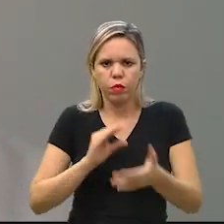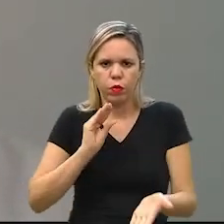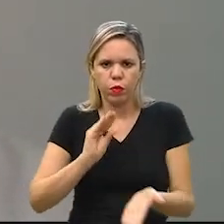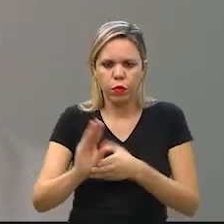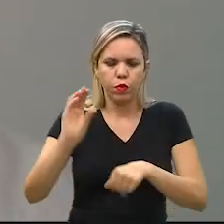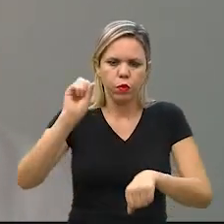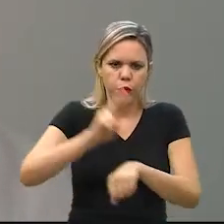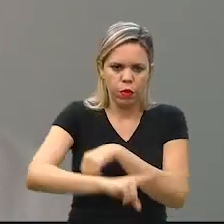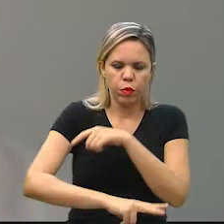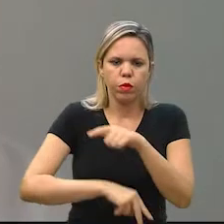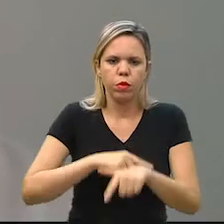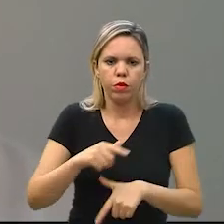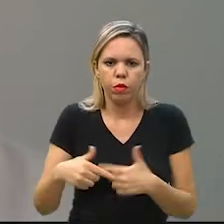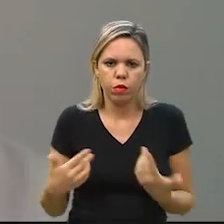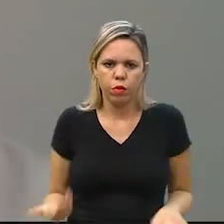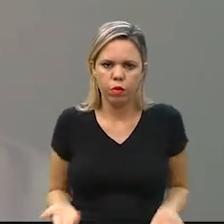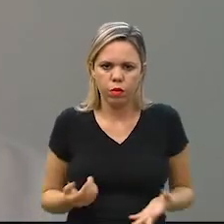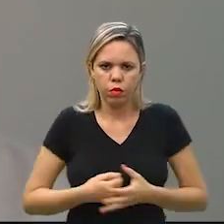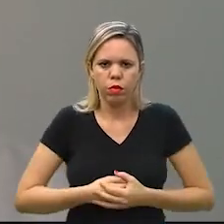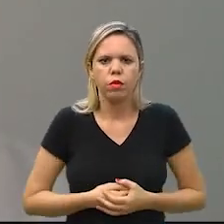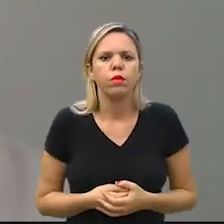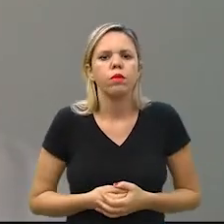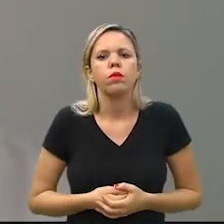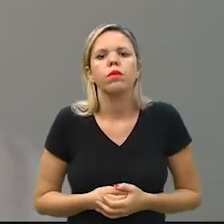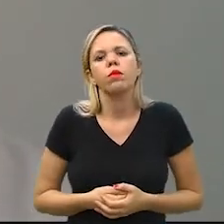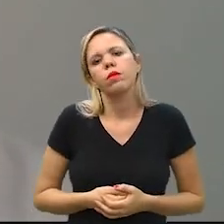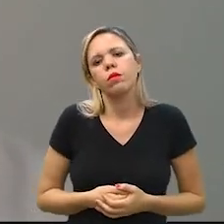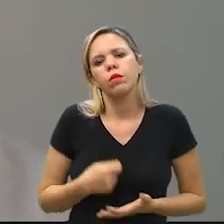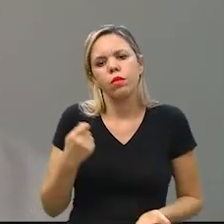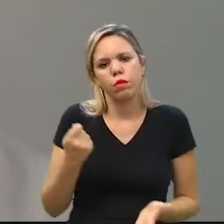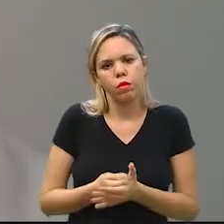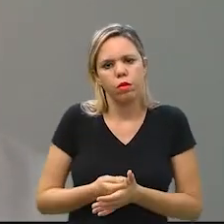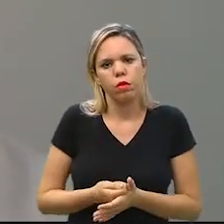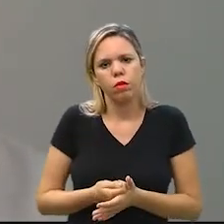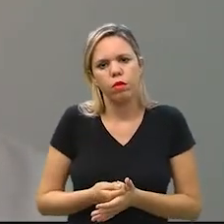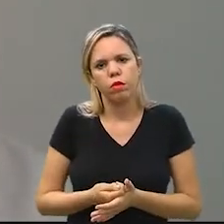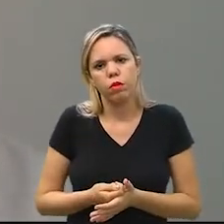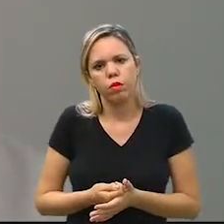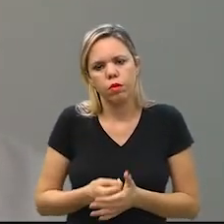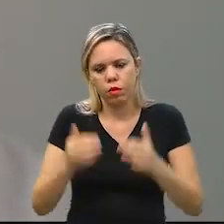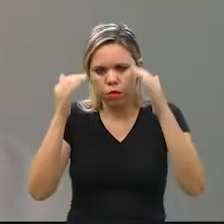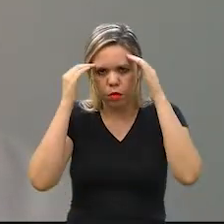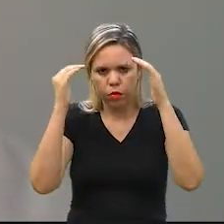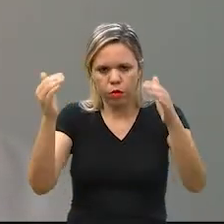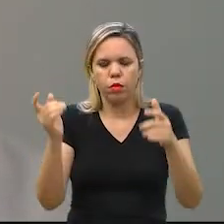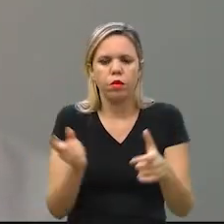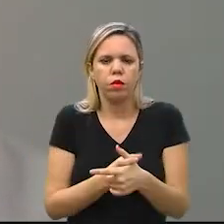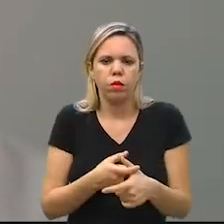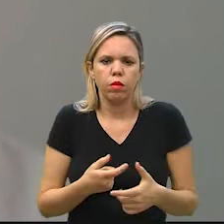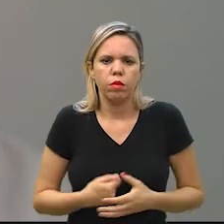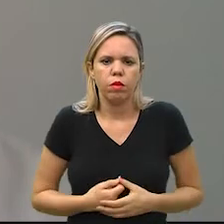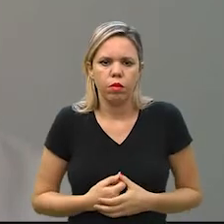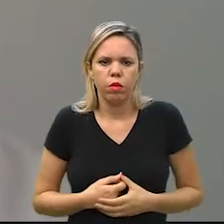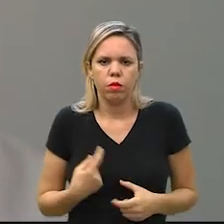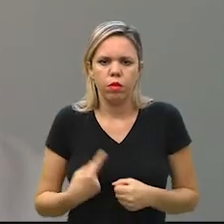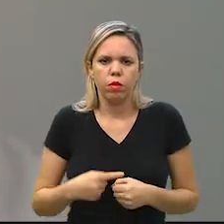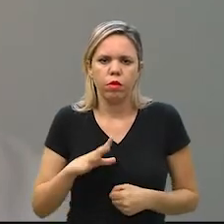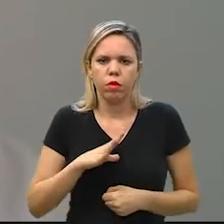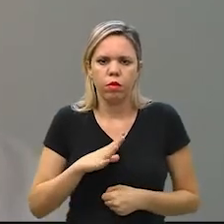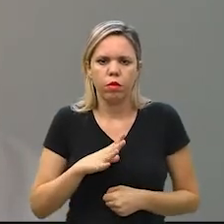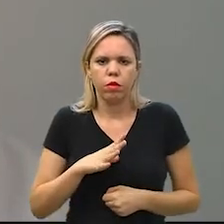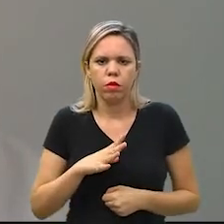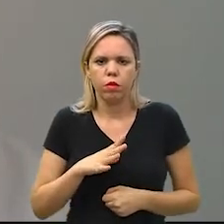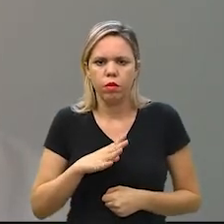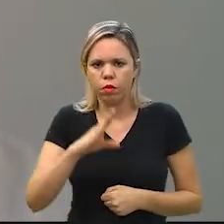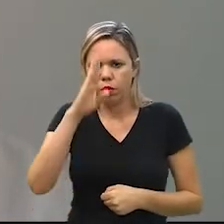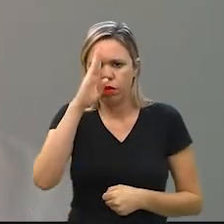investimento e pagar honrar os nossos compromissos. O município é o